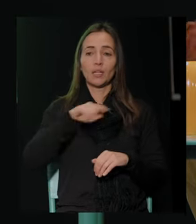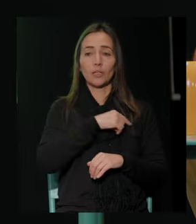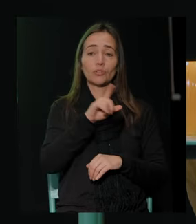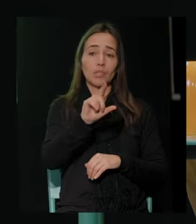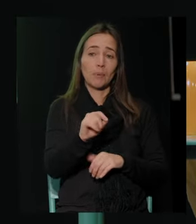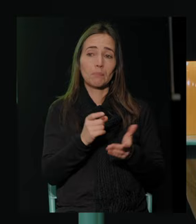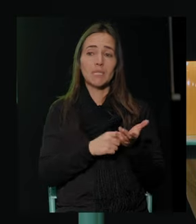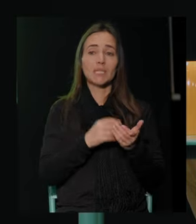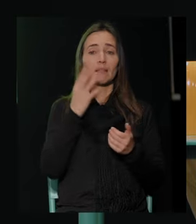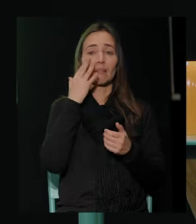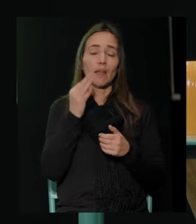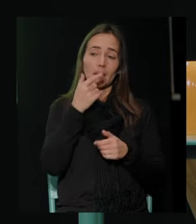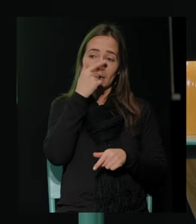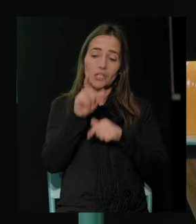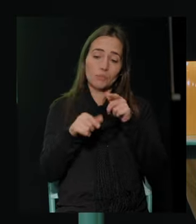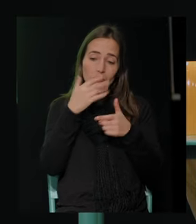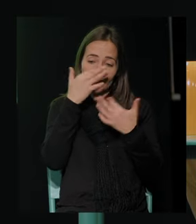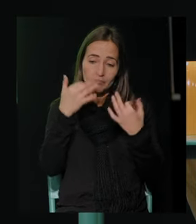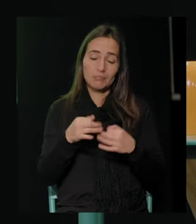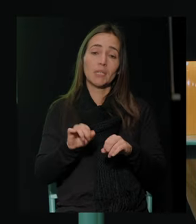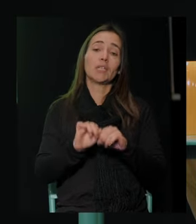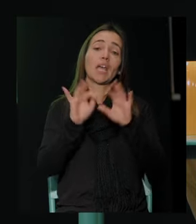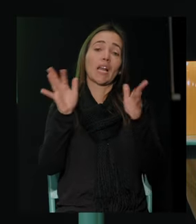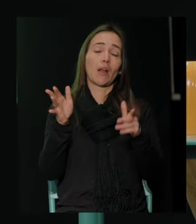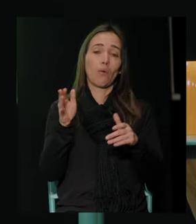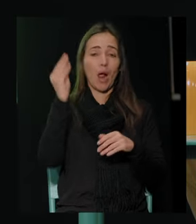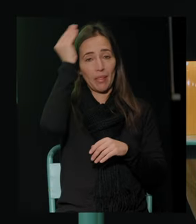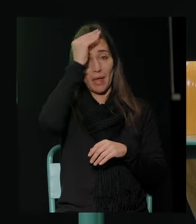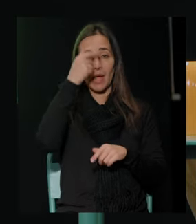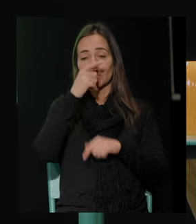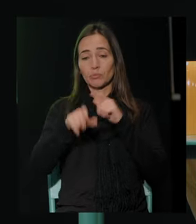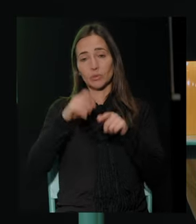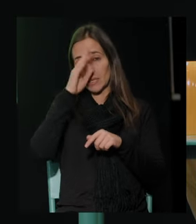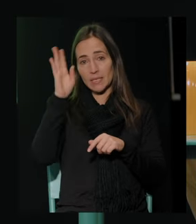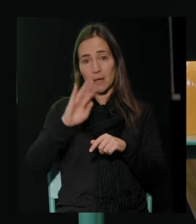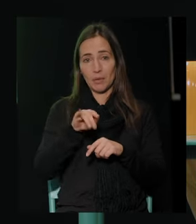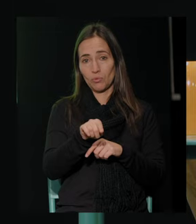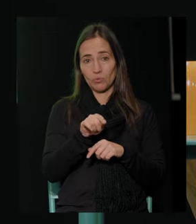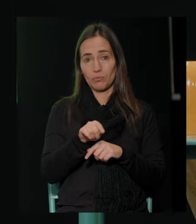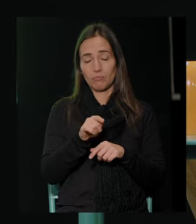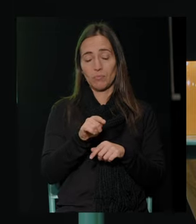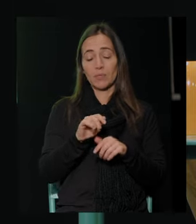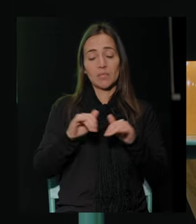tentar convencer as pessoas, e claro que as pessoas no meio rural já sabem isso perfeitamente, que nunca é separado,